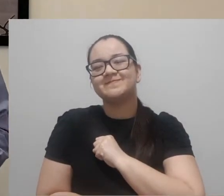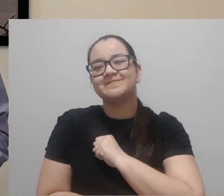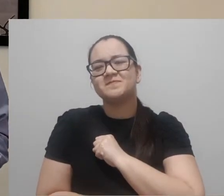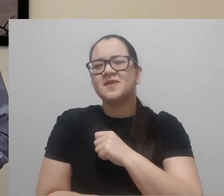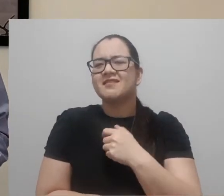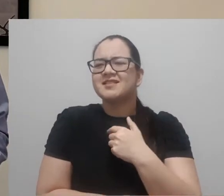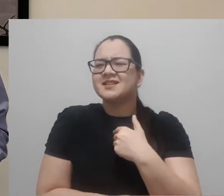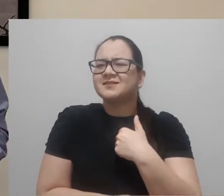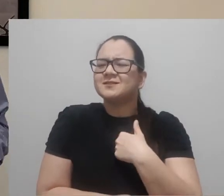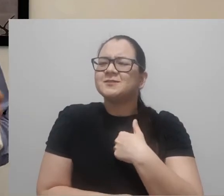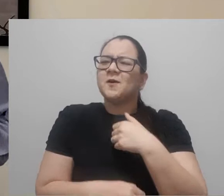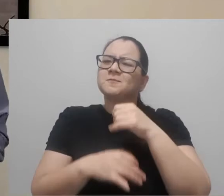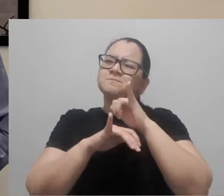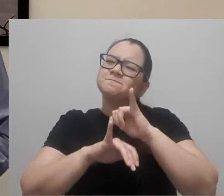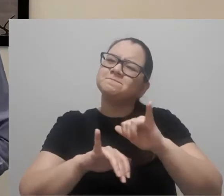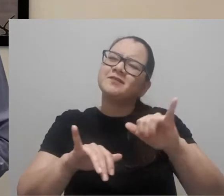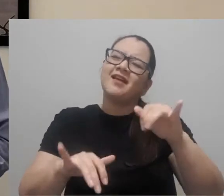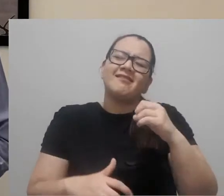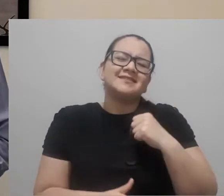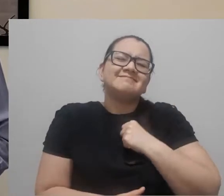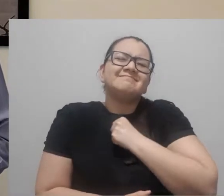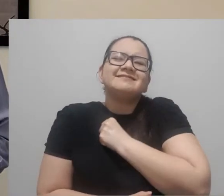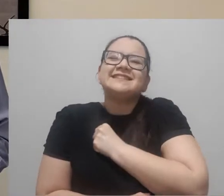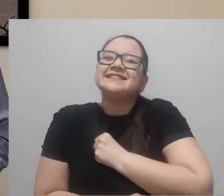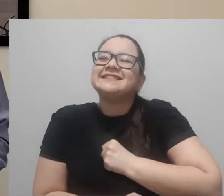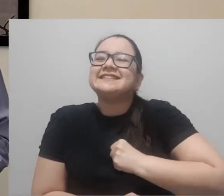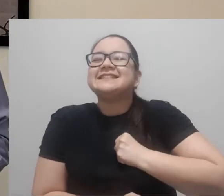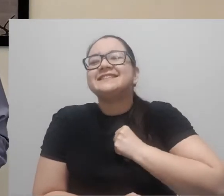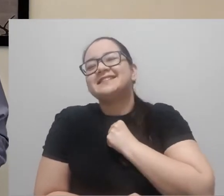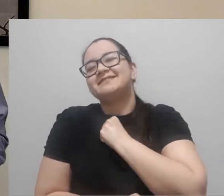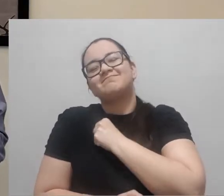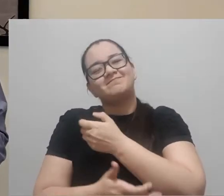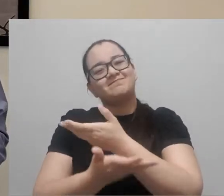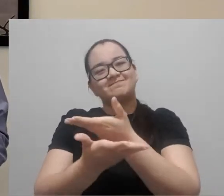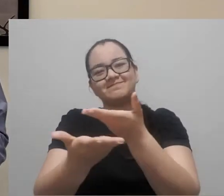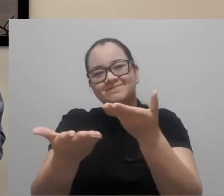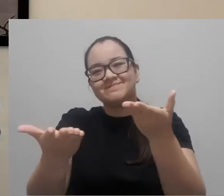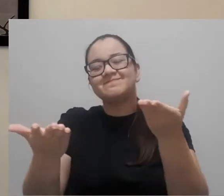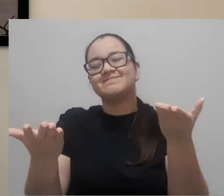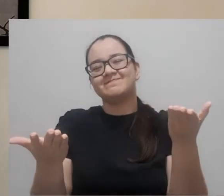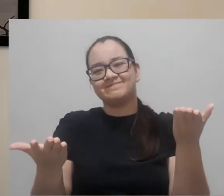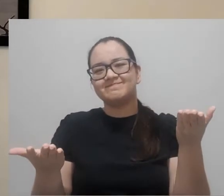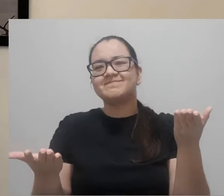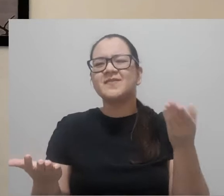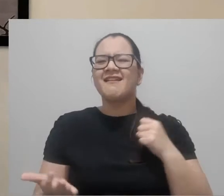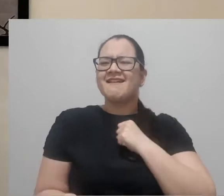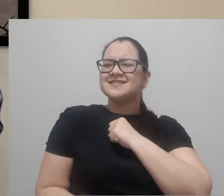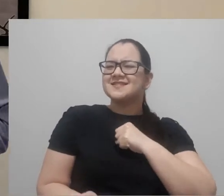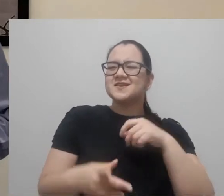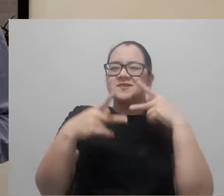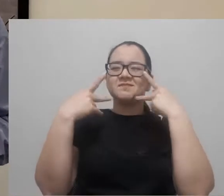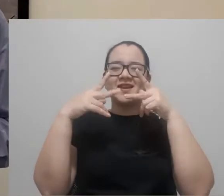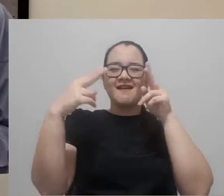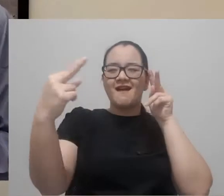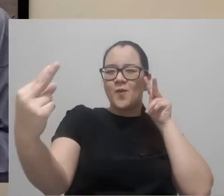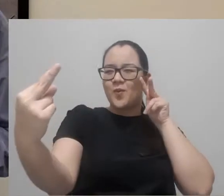aqui a minha saudade de todos vocês. Estou com saudade de vocês, saudade de pregar olhando